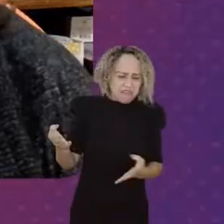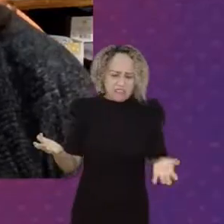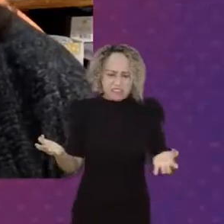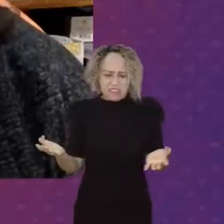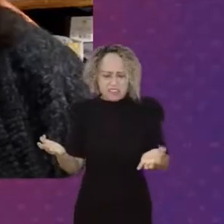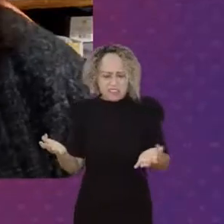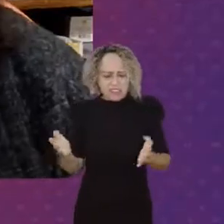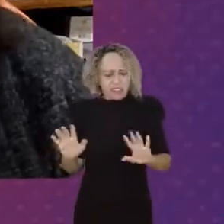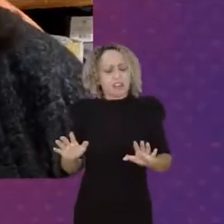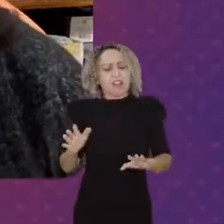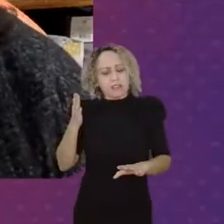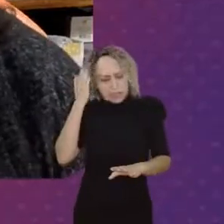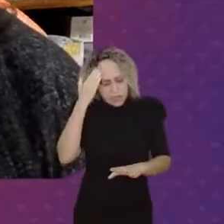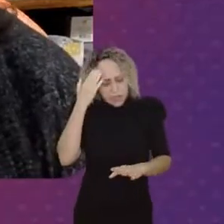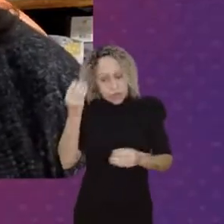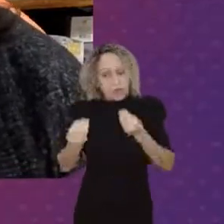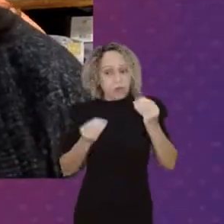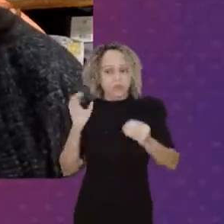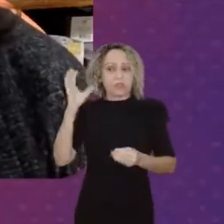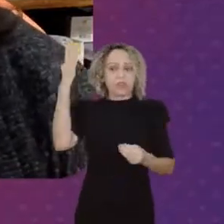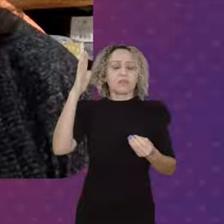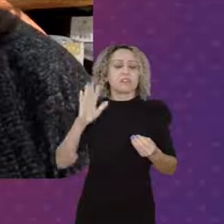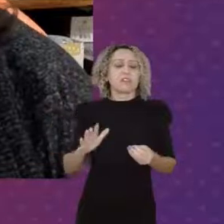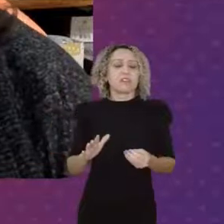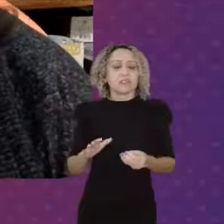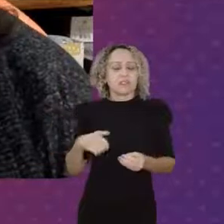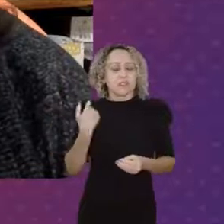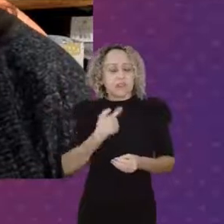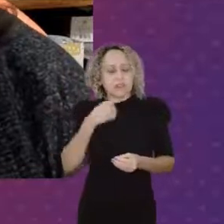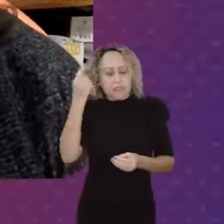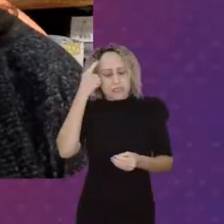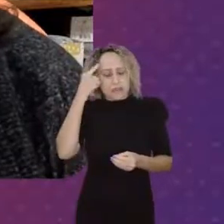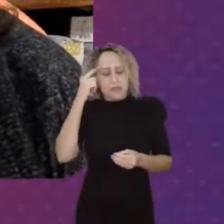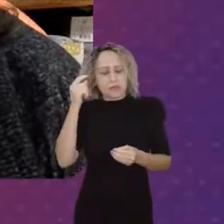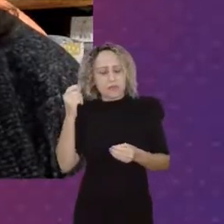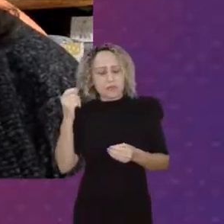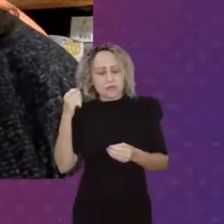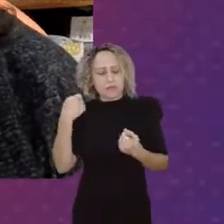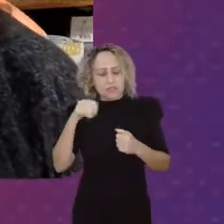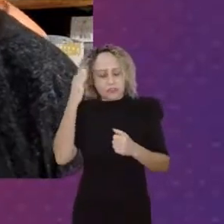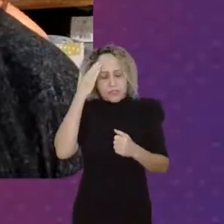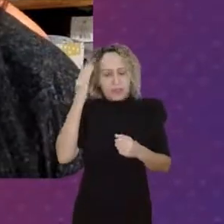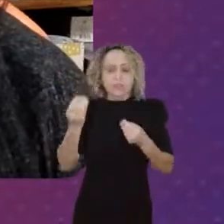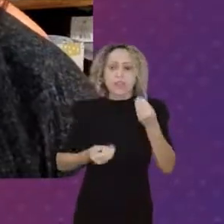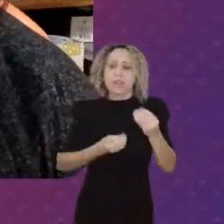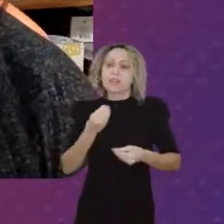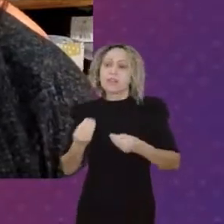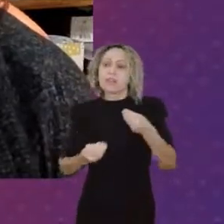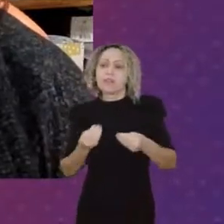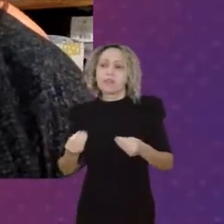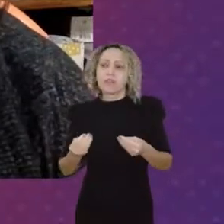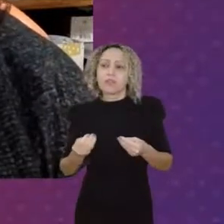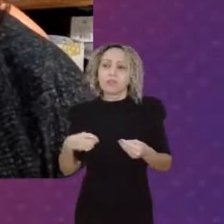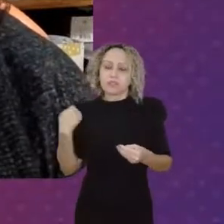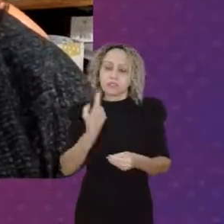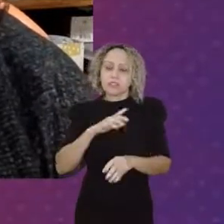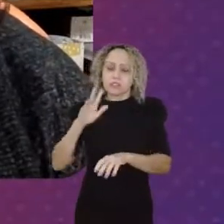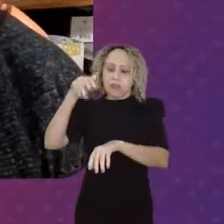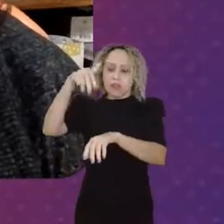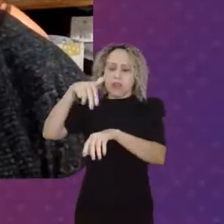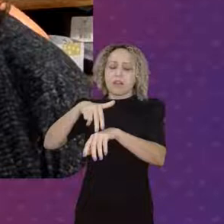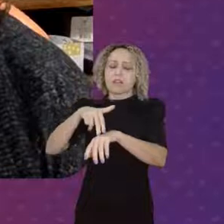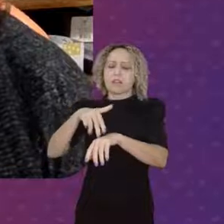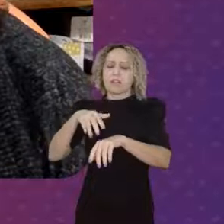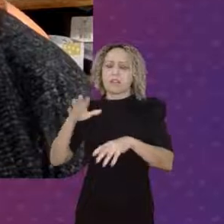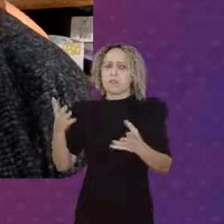acontece, saber de onde isso vem, né? Desse lugar de que se a gente está ali preocupado, se a